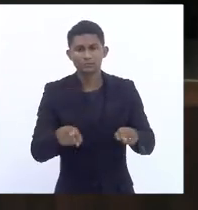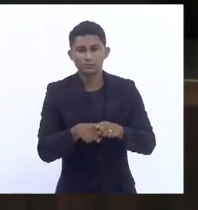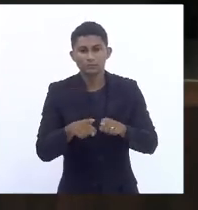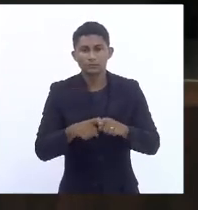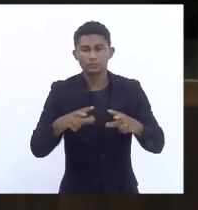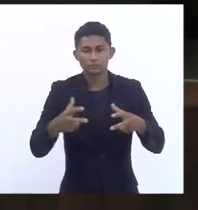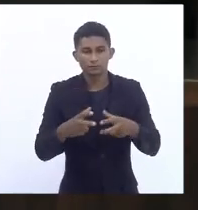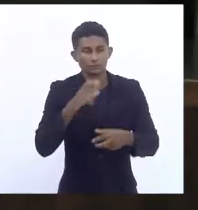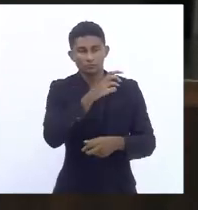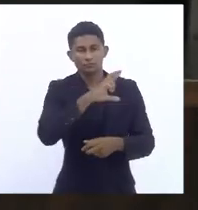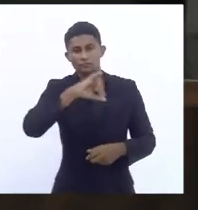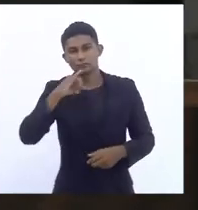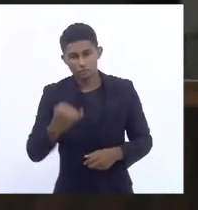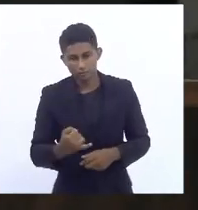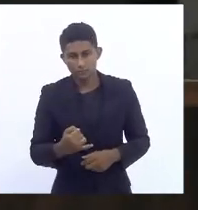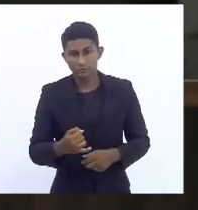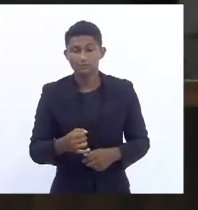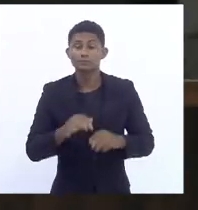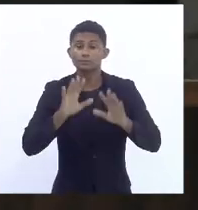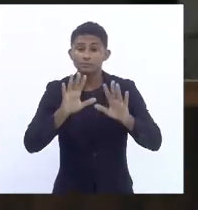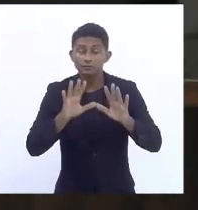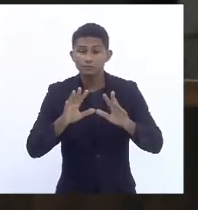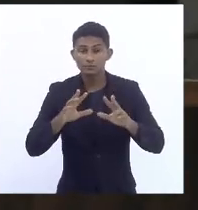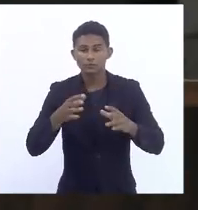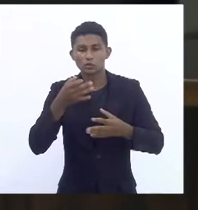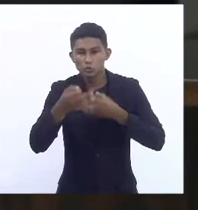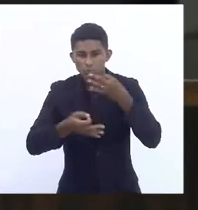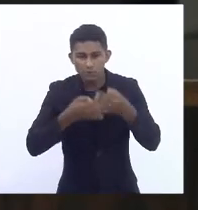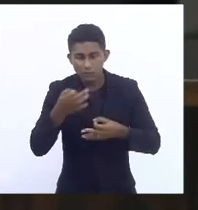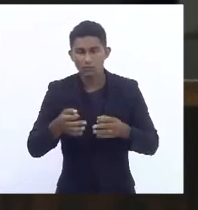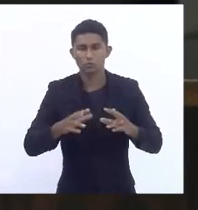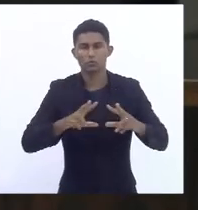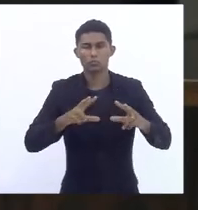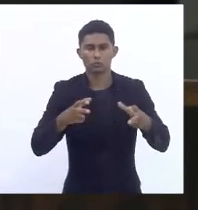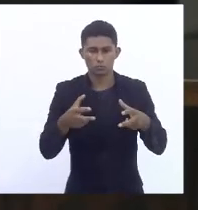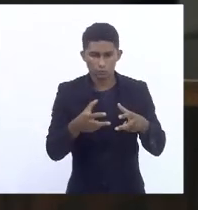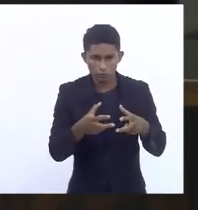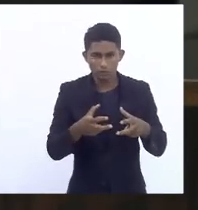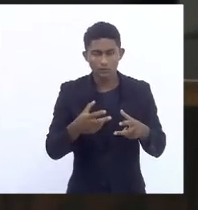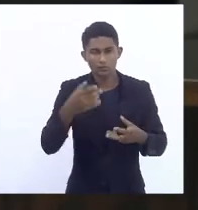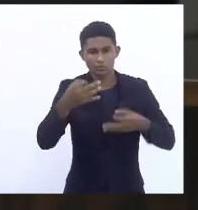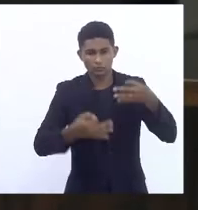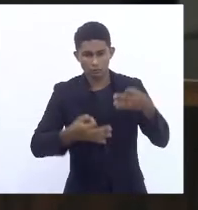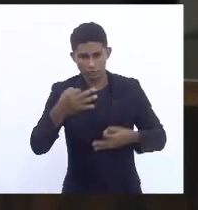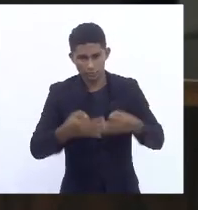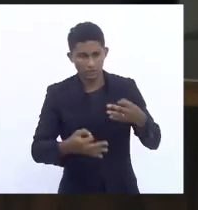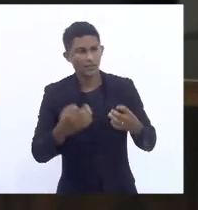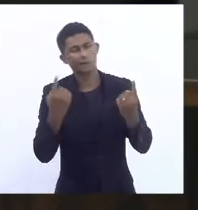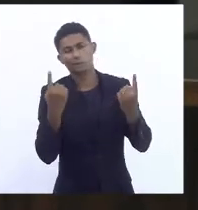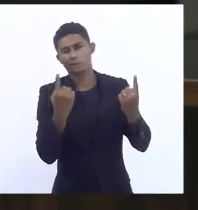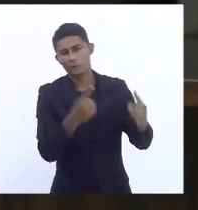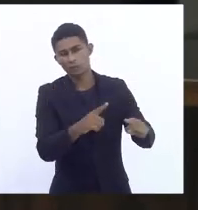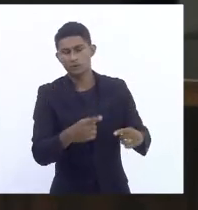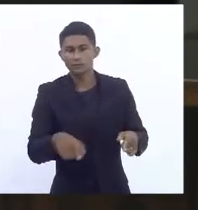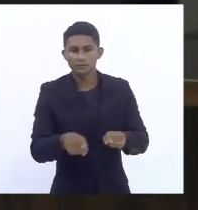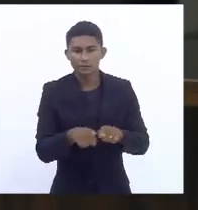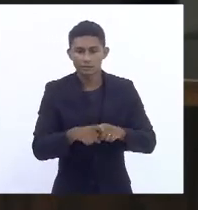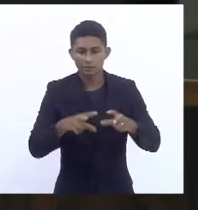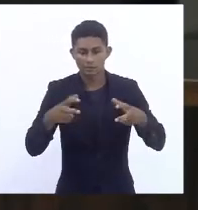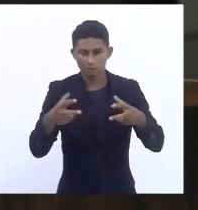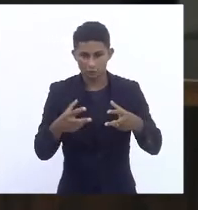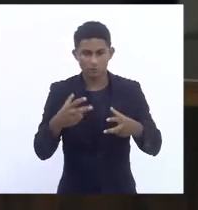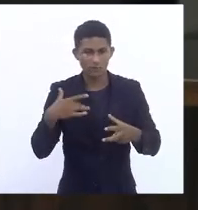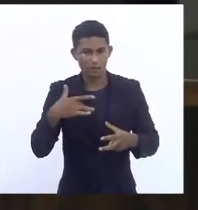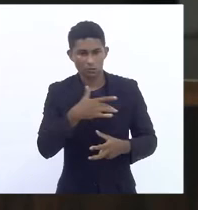Justiça. Novos pareceres às emendas de plenário, das comissões de Constituição e Justiça, contrário, de saúde, contrário,